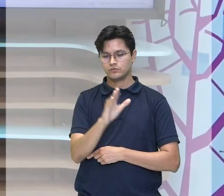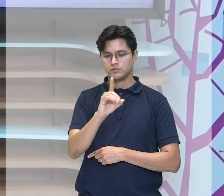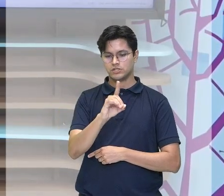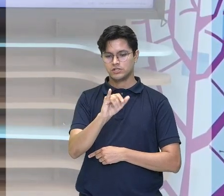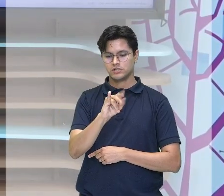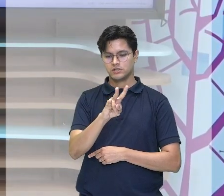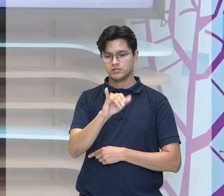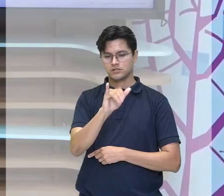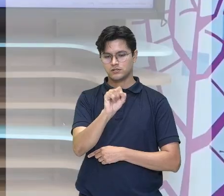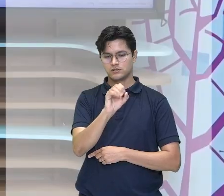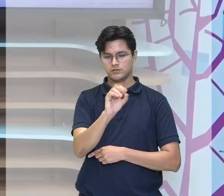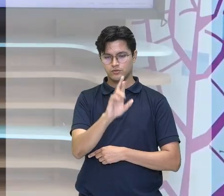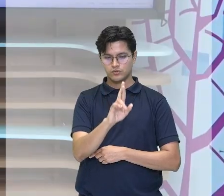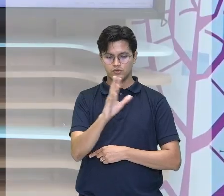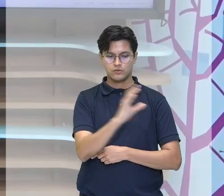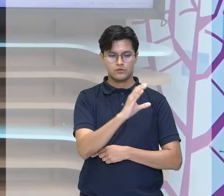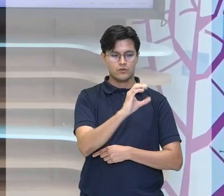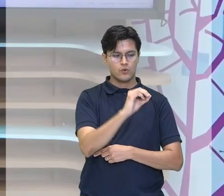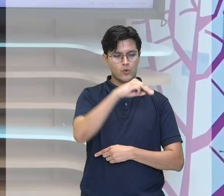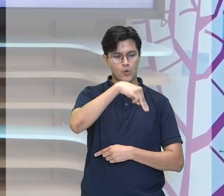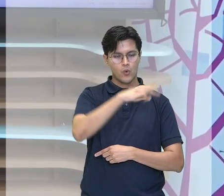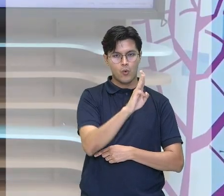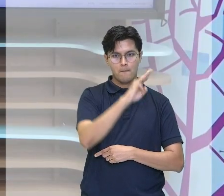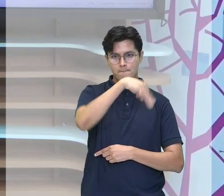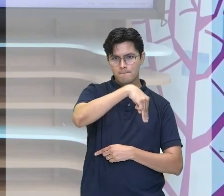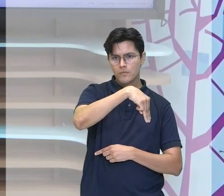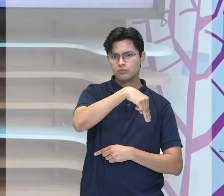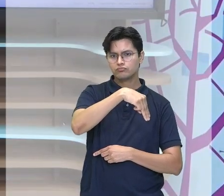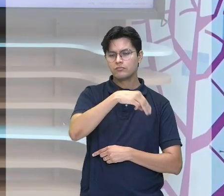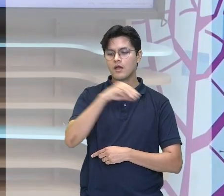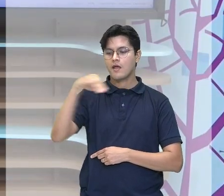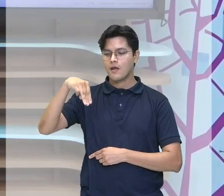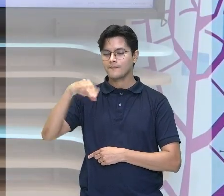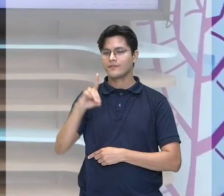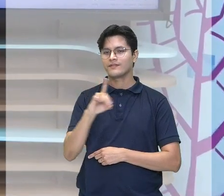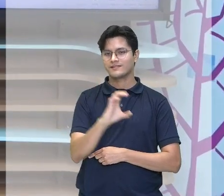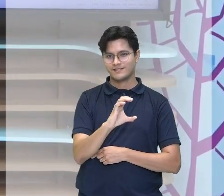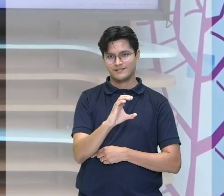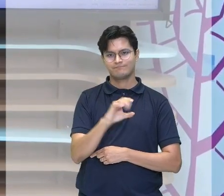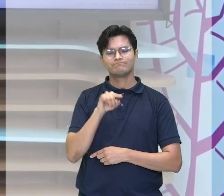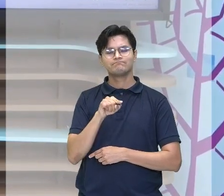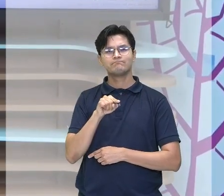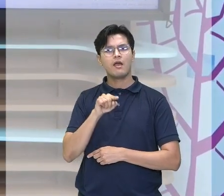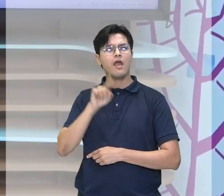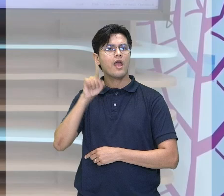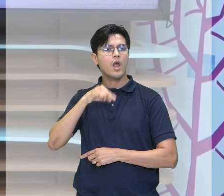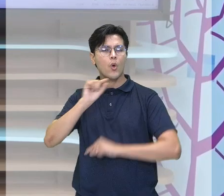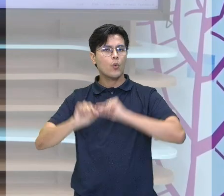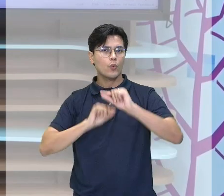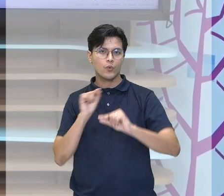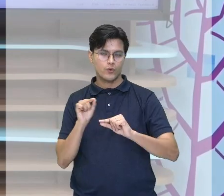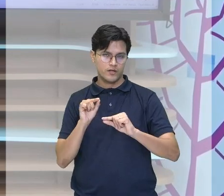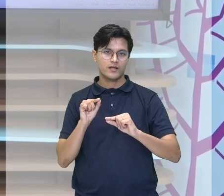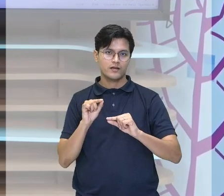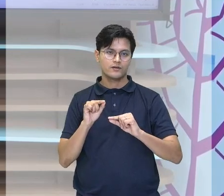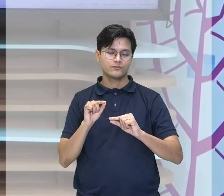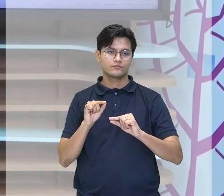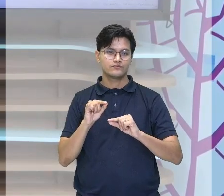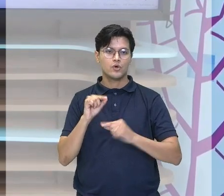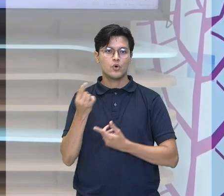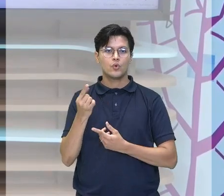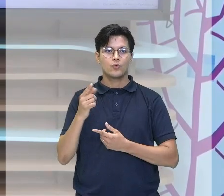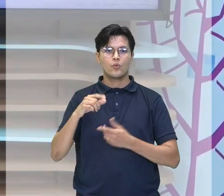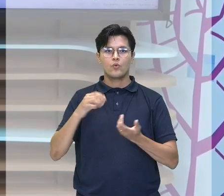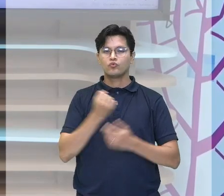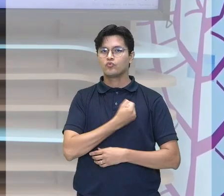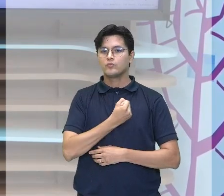o nosso máximo divisor comum? É exatamente o nosso maior divisor que vai aparecer ali nos nossos 3